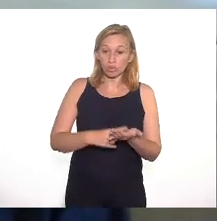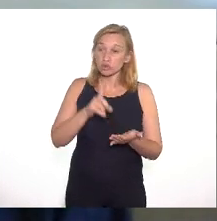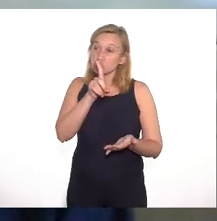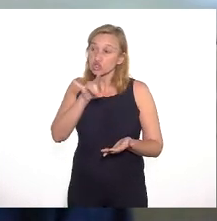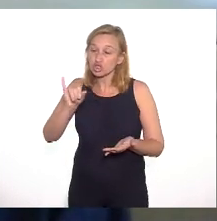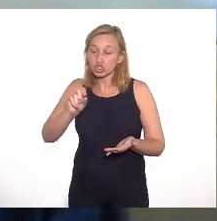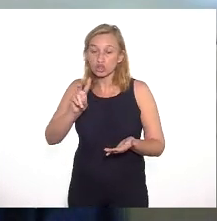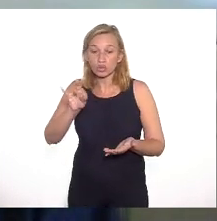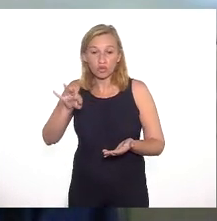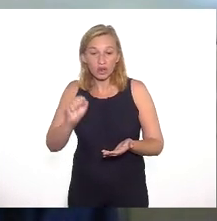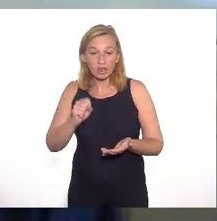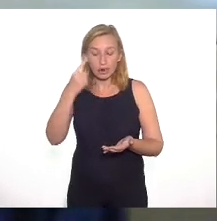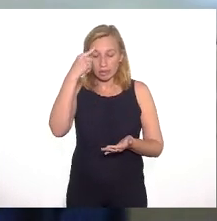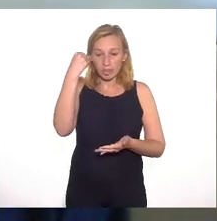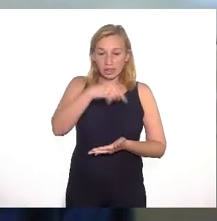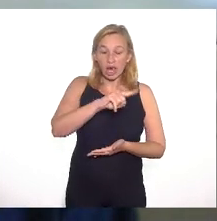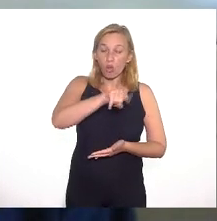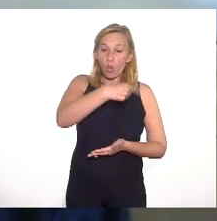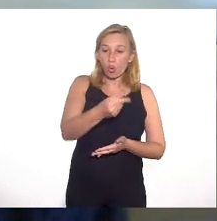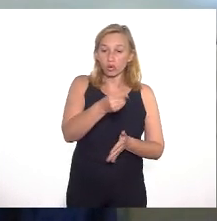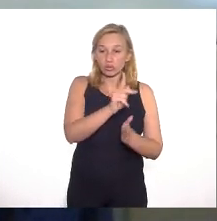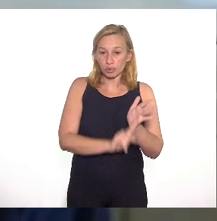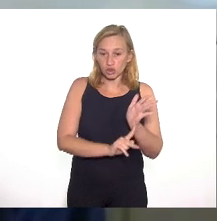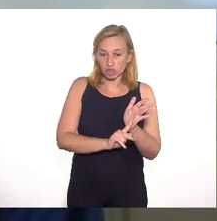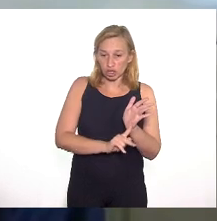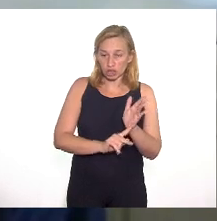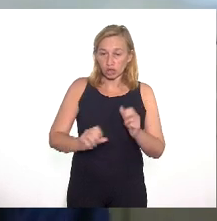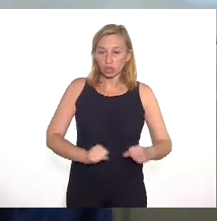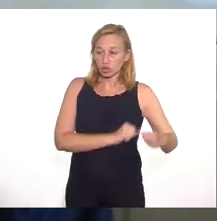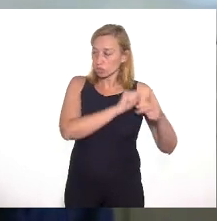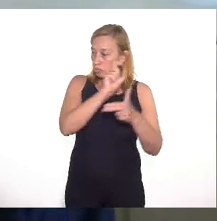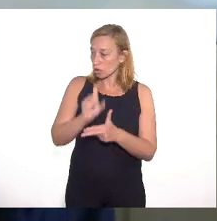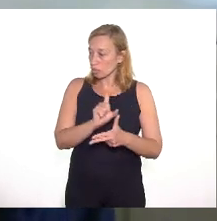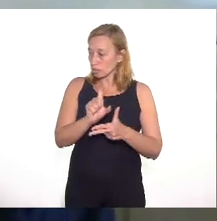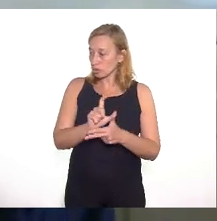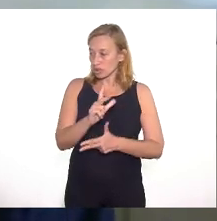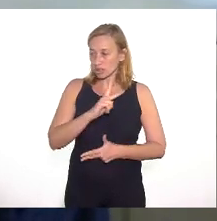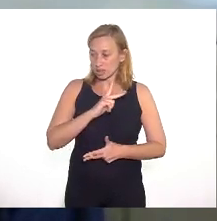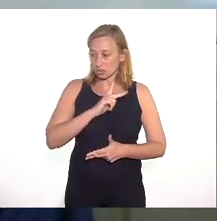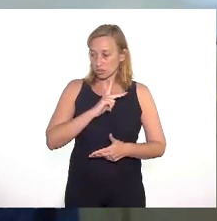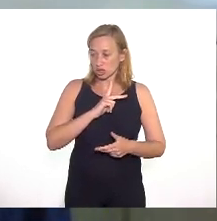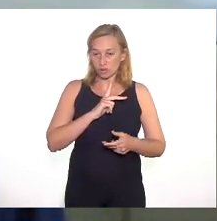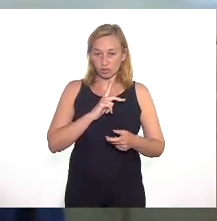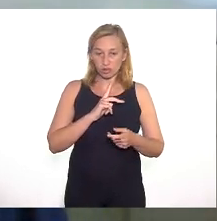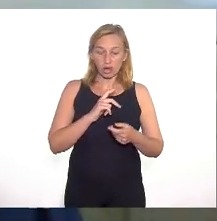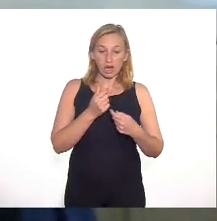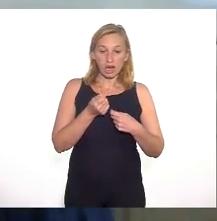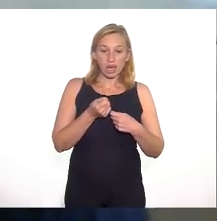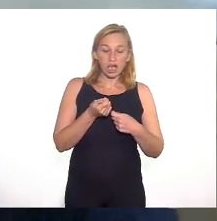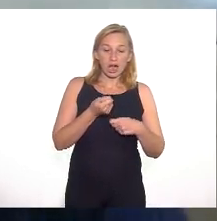mandar um outro projeto para abrir a hipótese do próprio Poder Executivo gerenciá-lo